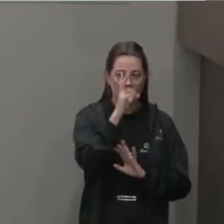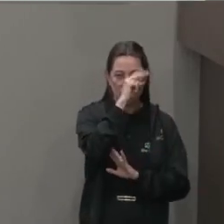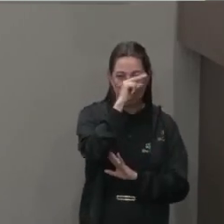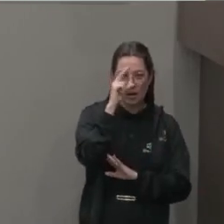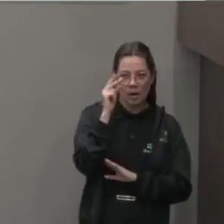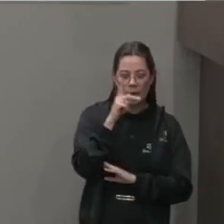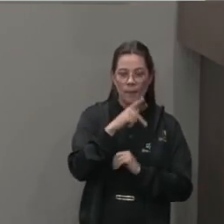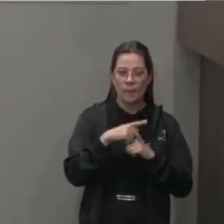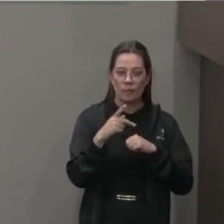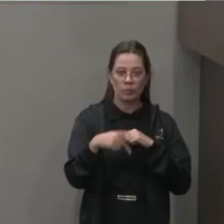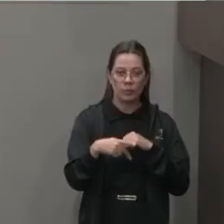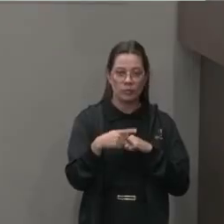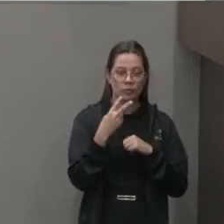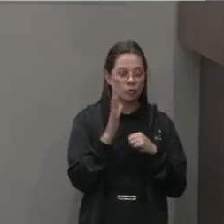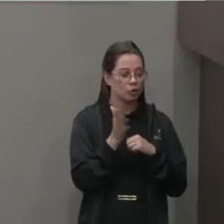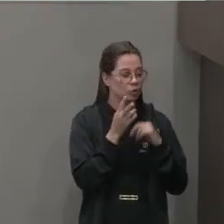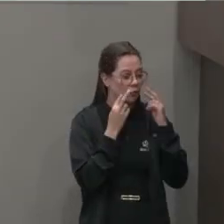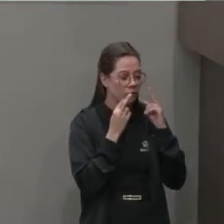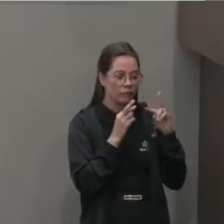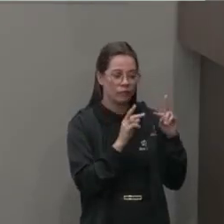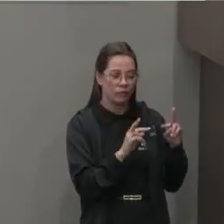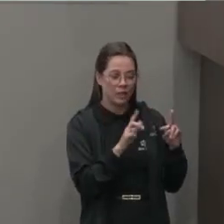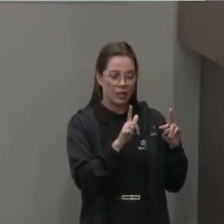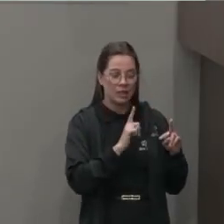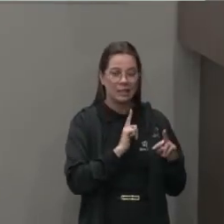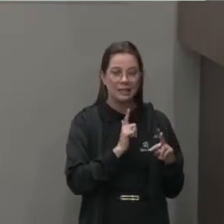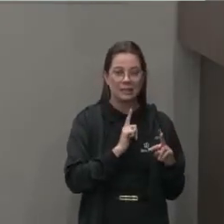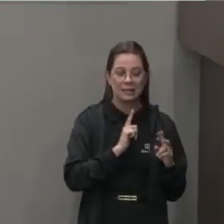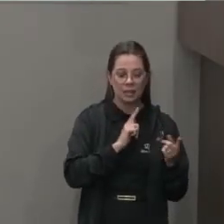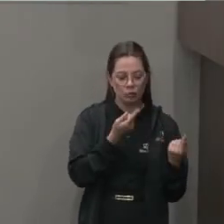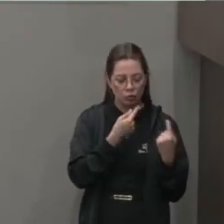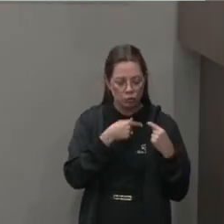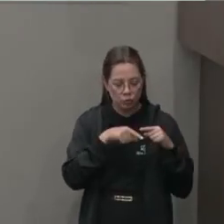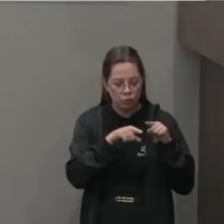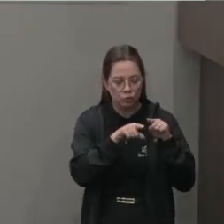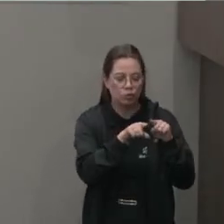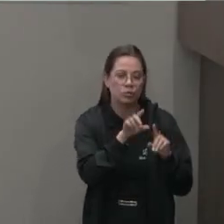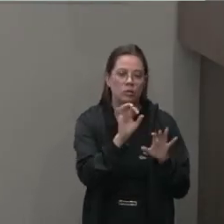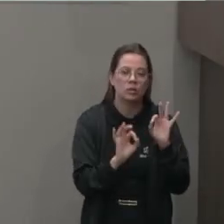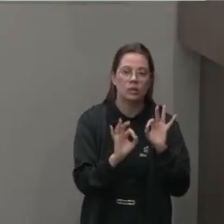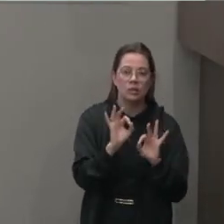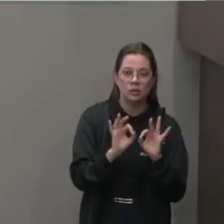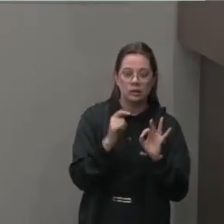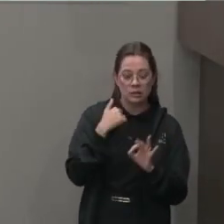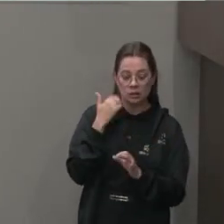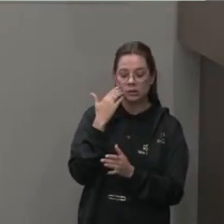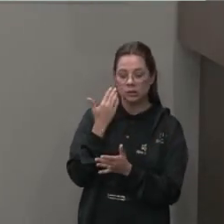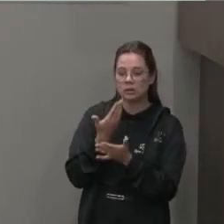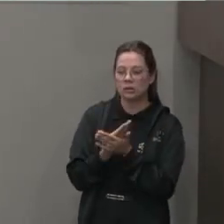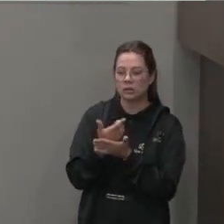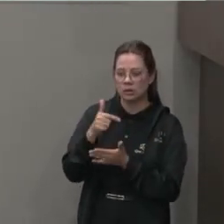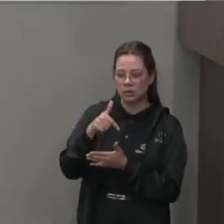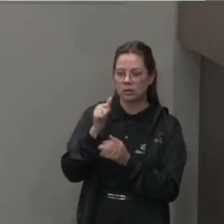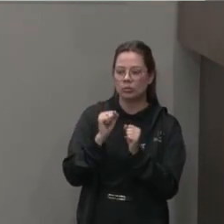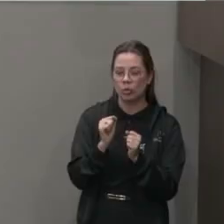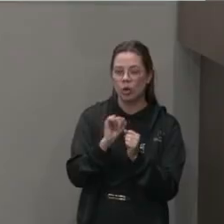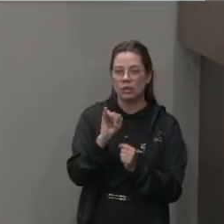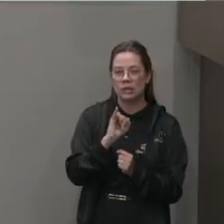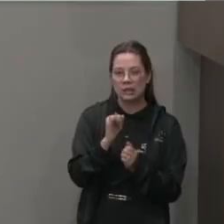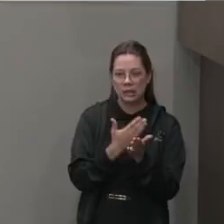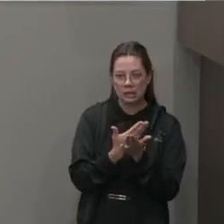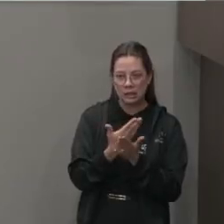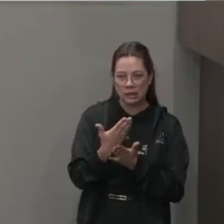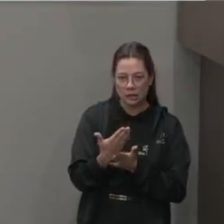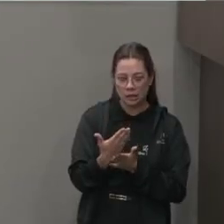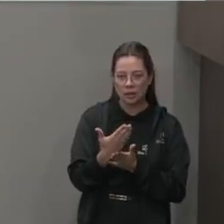Fundo, sabendo, põe na ponta do lápis. Lá eu tenho tanto de contrapartida, eu tenho que dar tanto. E acredito que essa casa pode ter essa iniciativa para